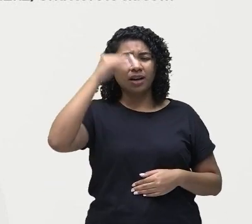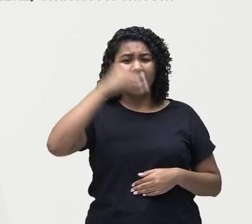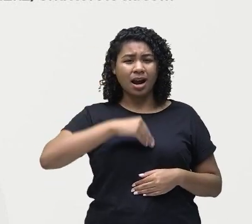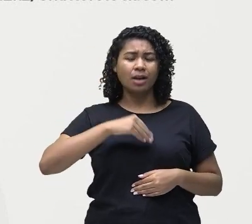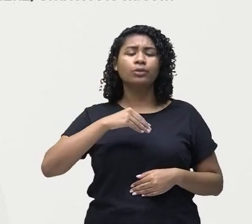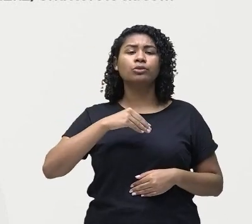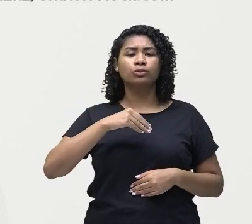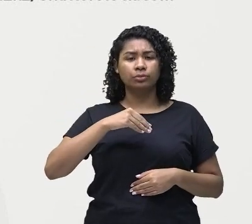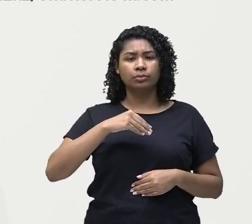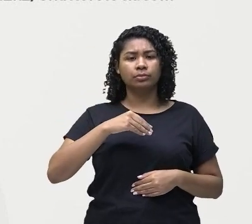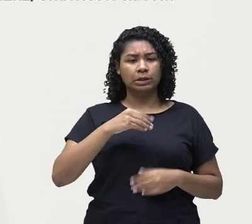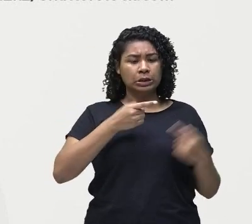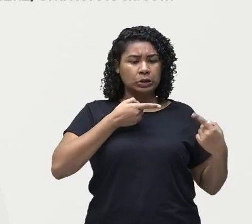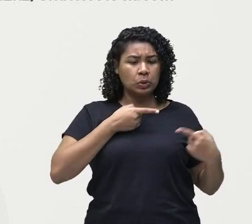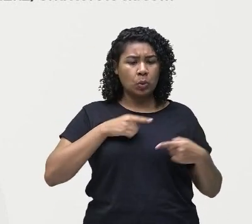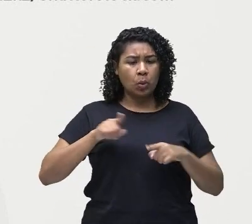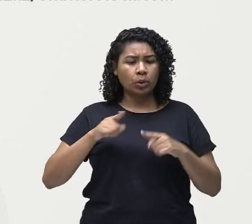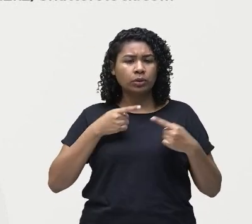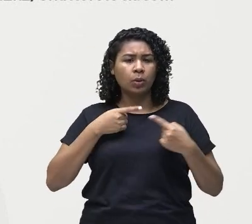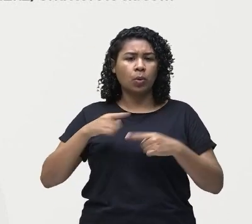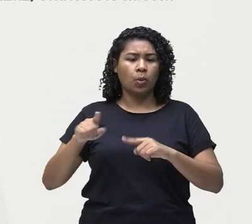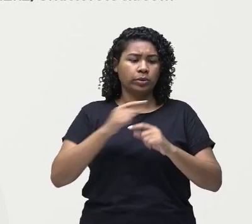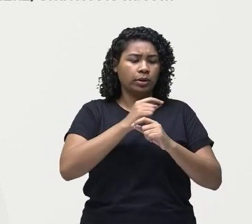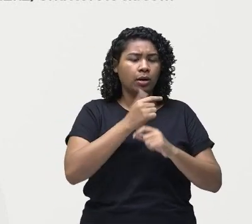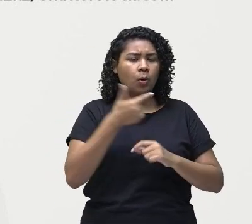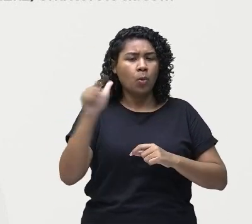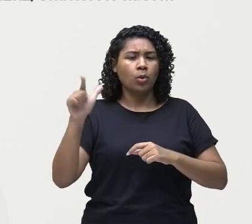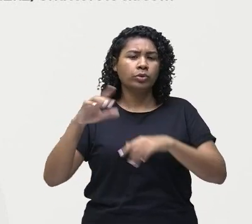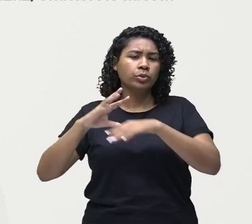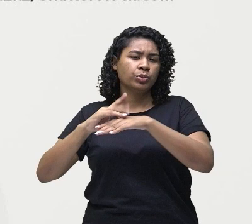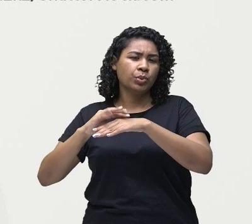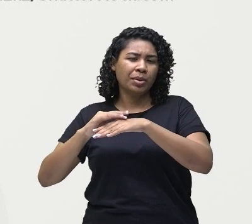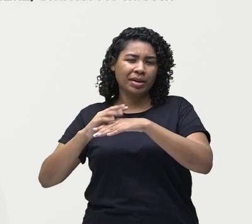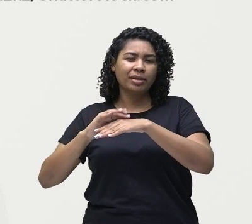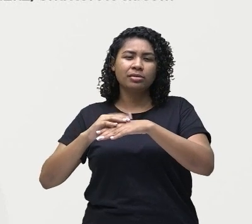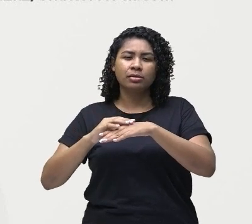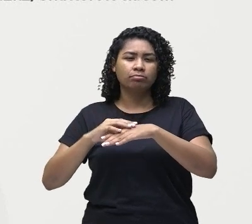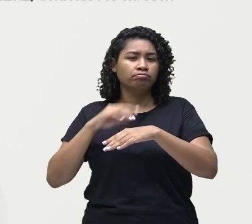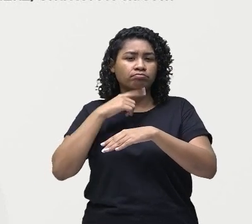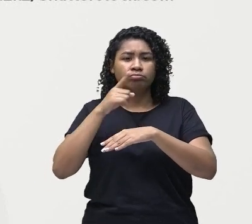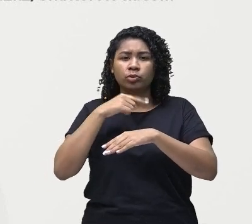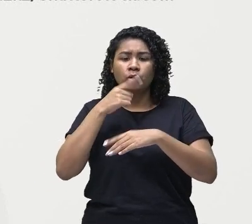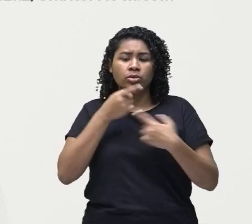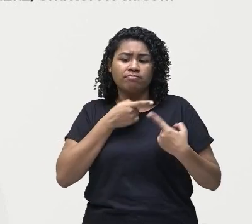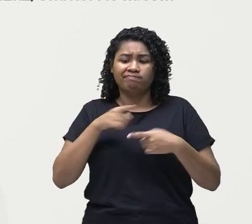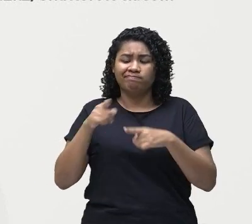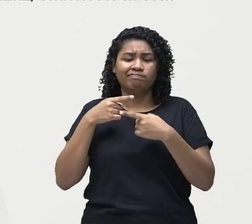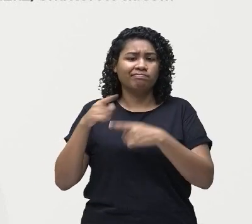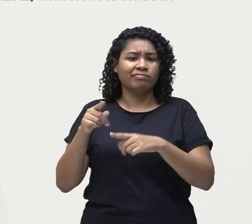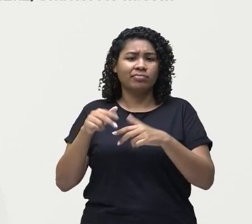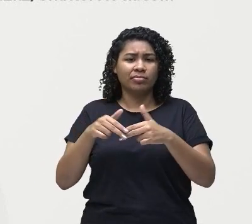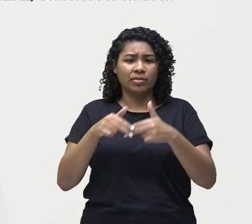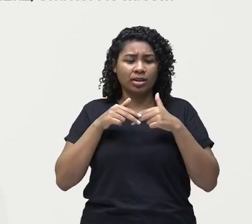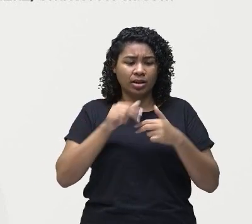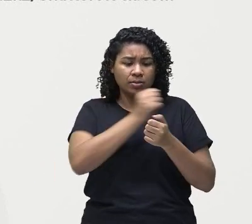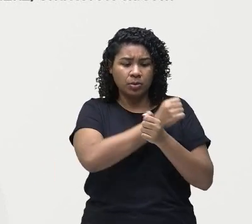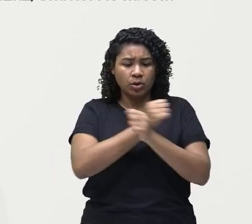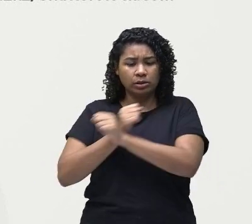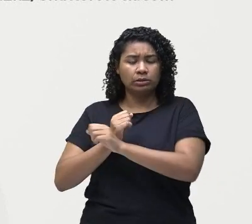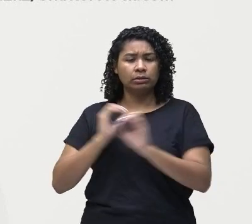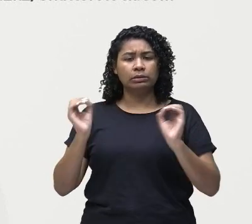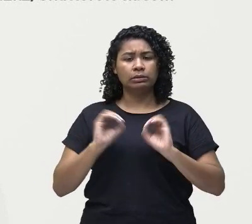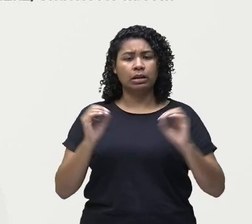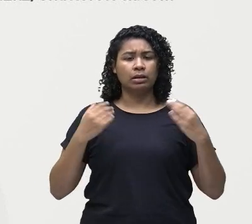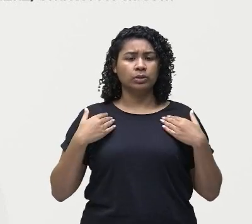para que você possa aí não se defender das doenças. O seu sistema imunológico fica sem defesa.